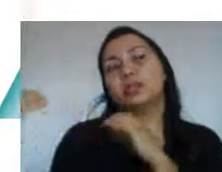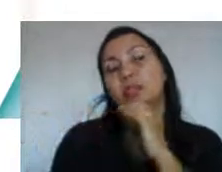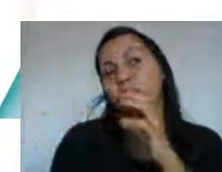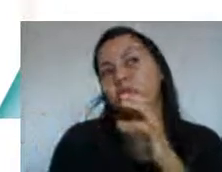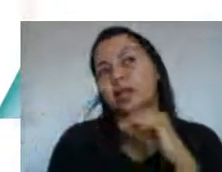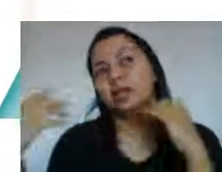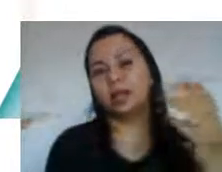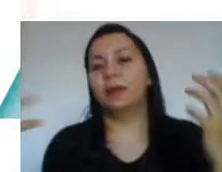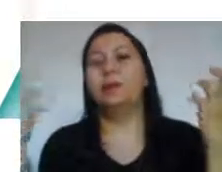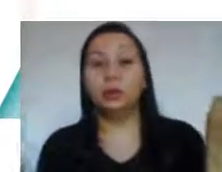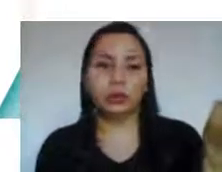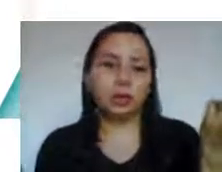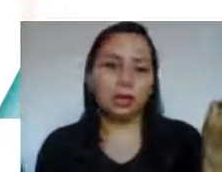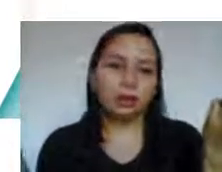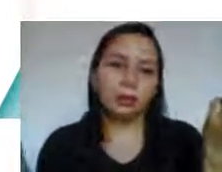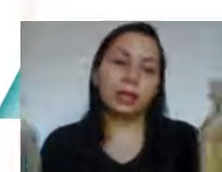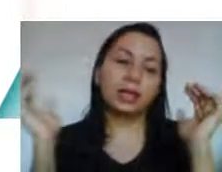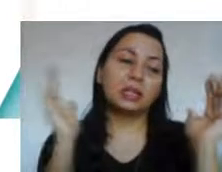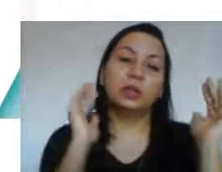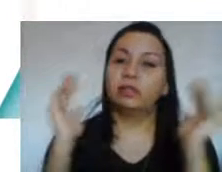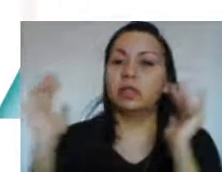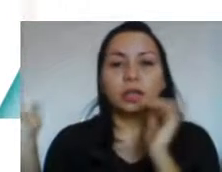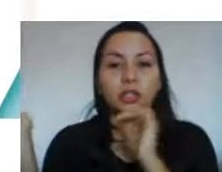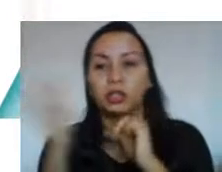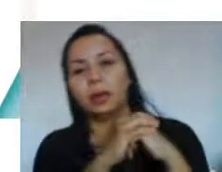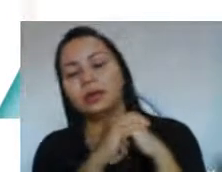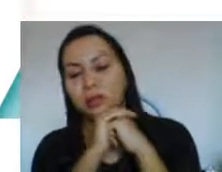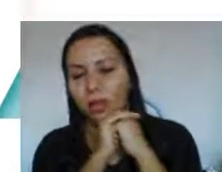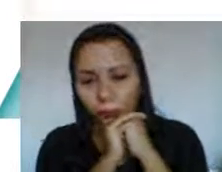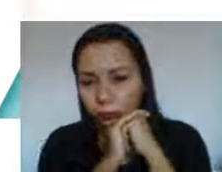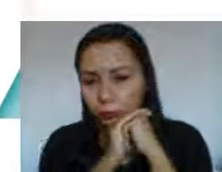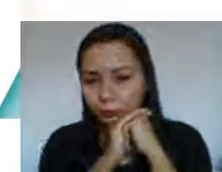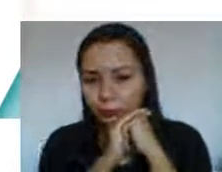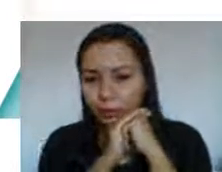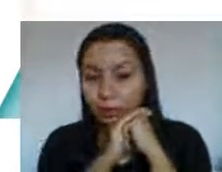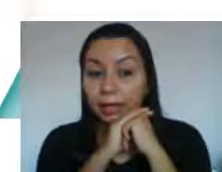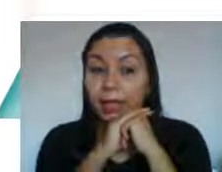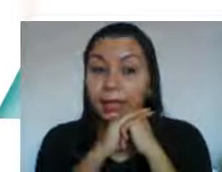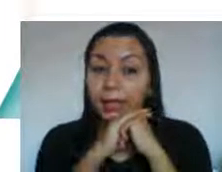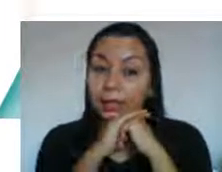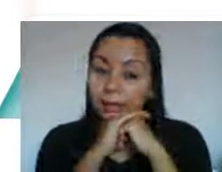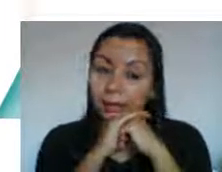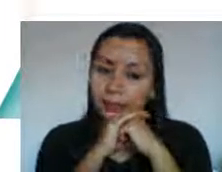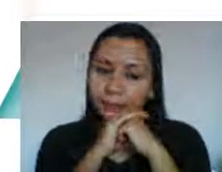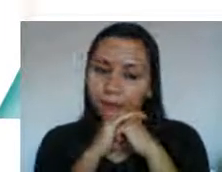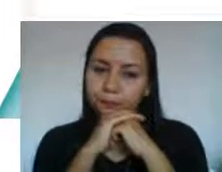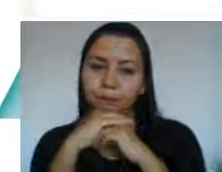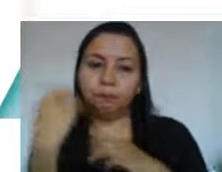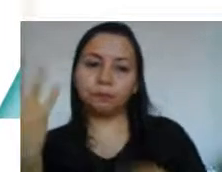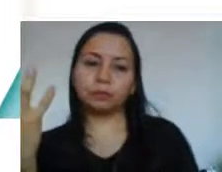se sintetizarem, se reproduzirem para estar disponíveis para a gente mais tempo. E aí,